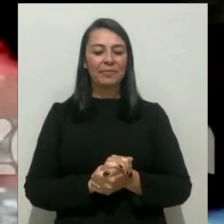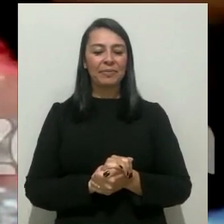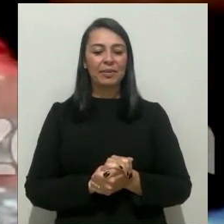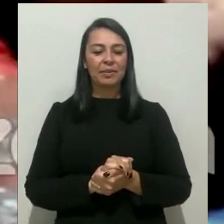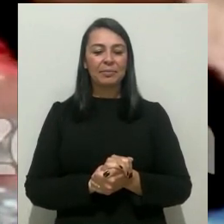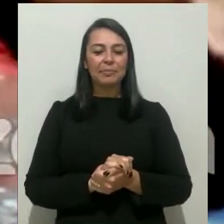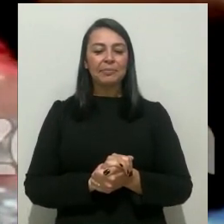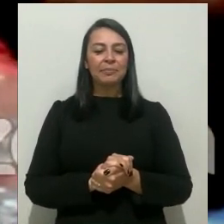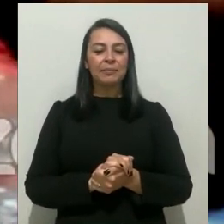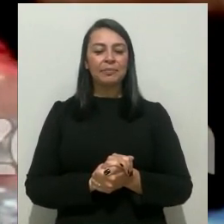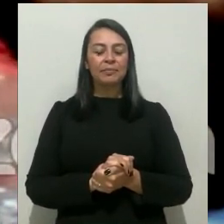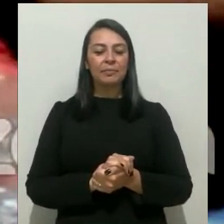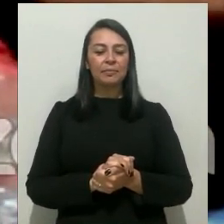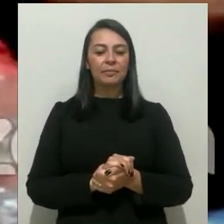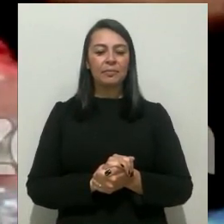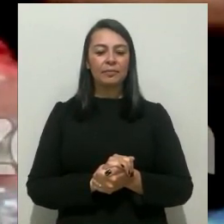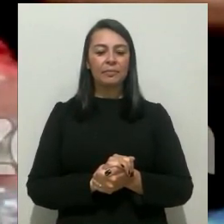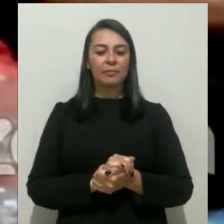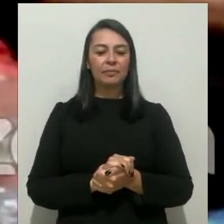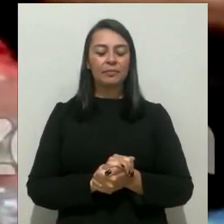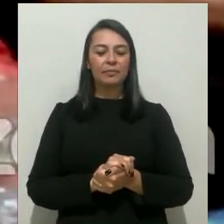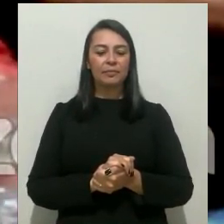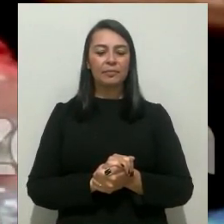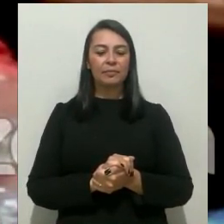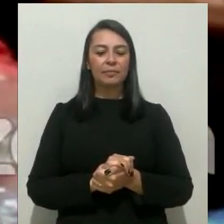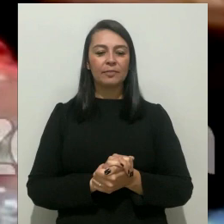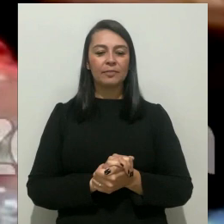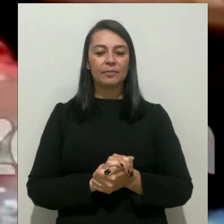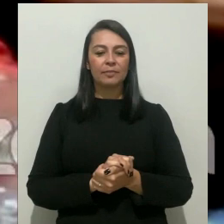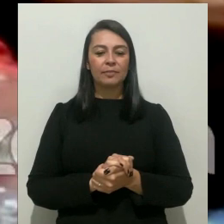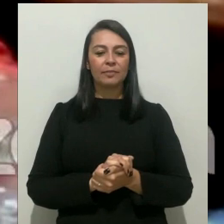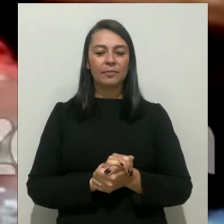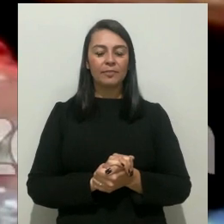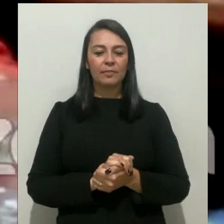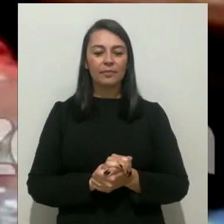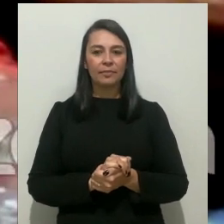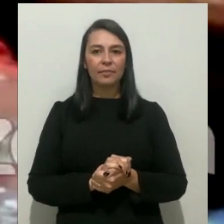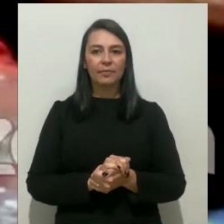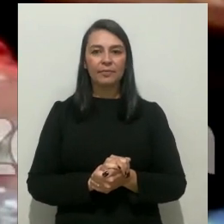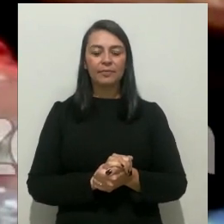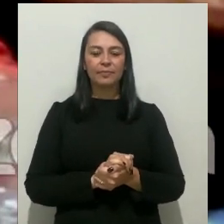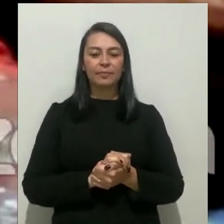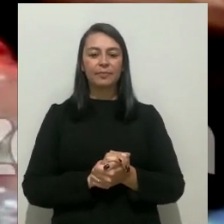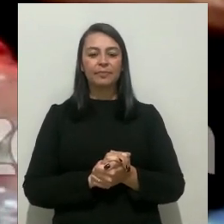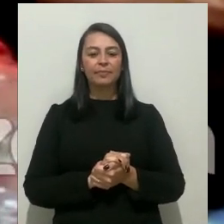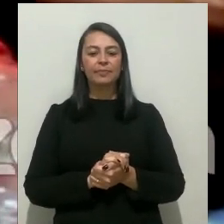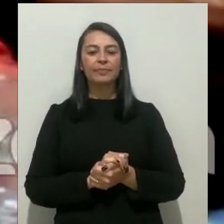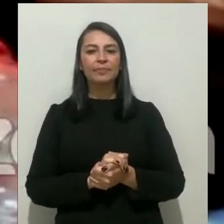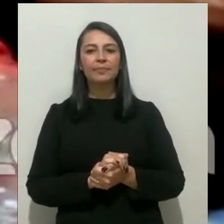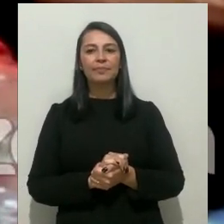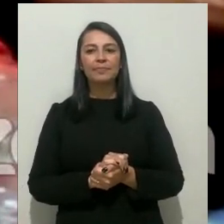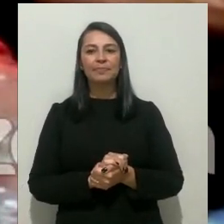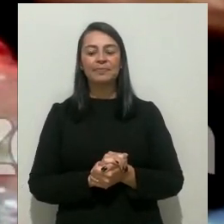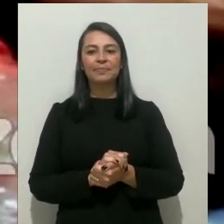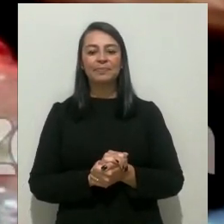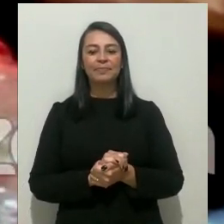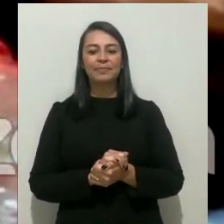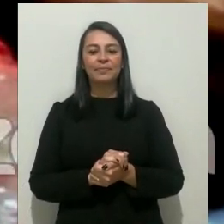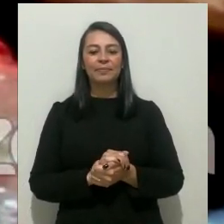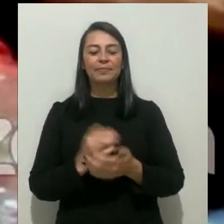nervosa, mas gente, não vai depois, nada. vou perguntar para o marido depois. Pode perguntar, que eu fiquei enchendo o saco dele hoje o dia inteiro, tadinho.